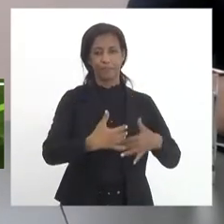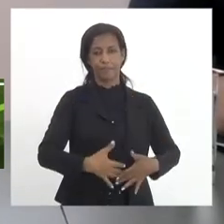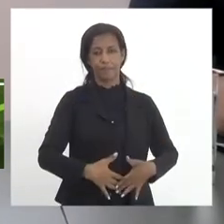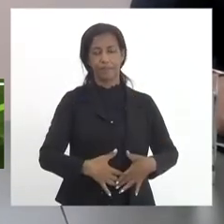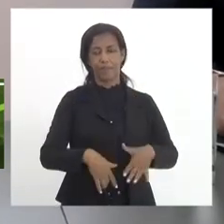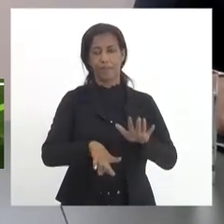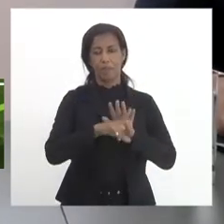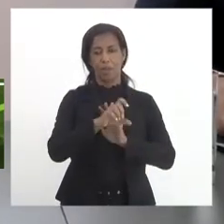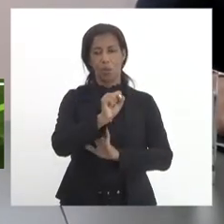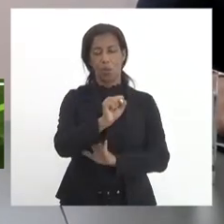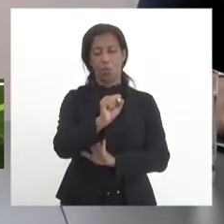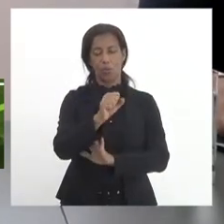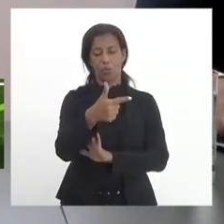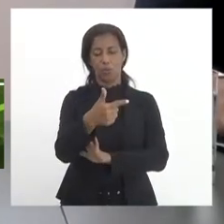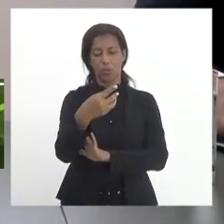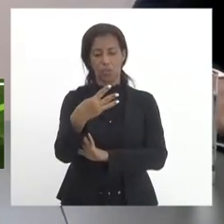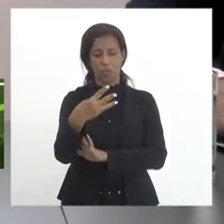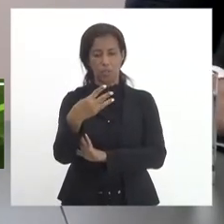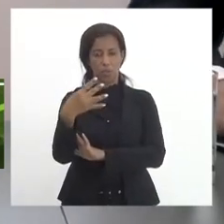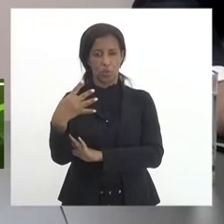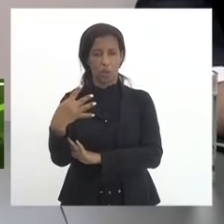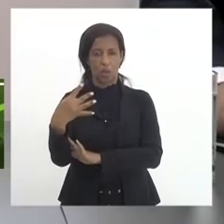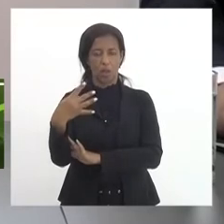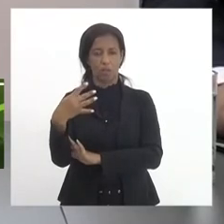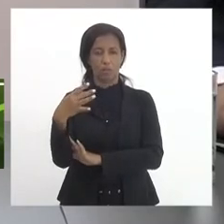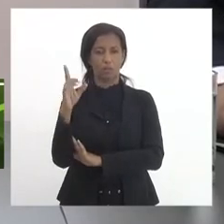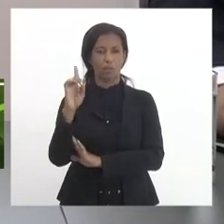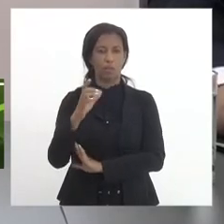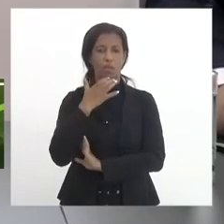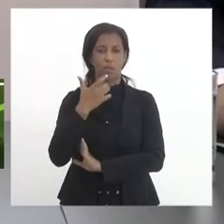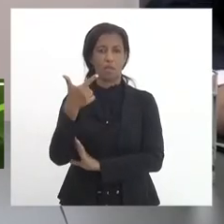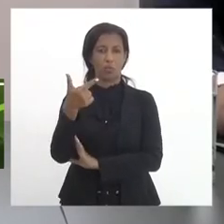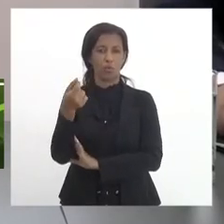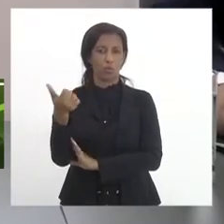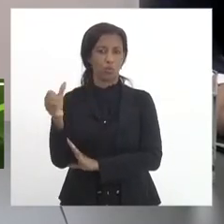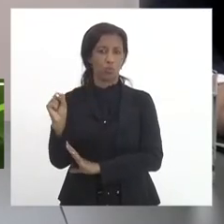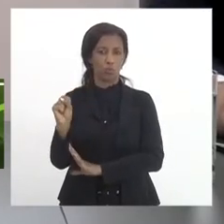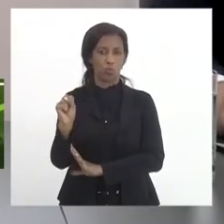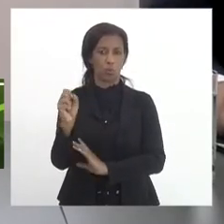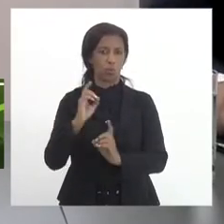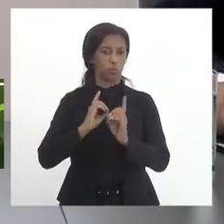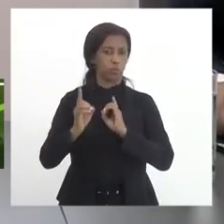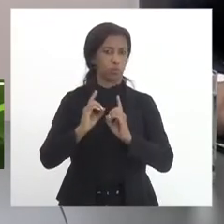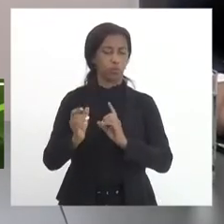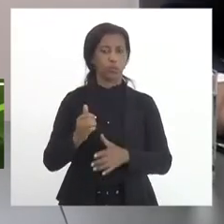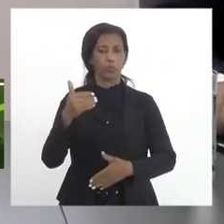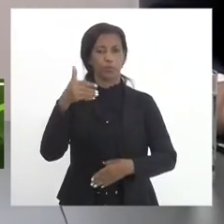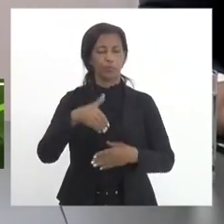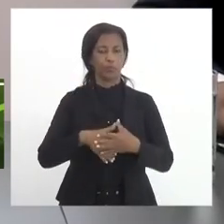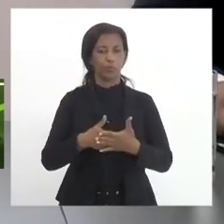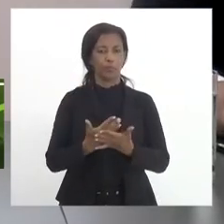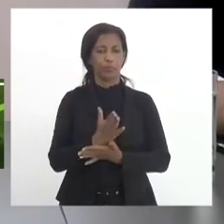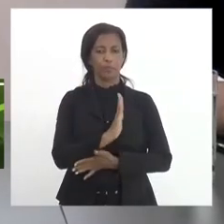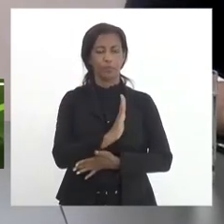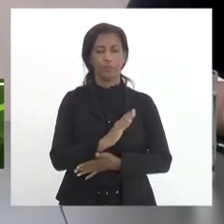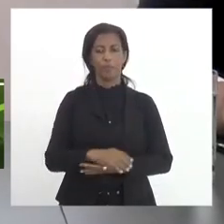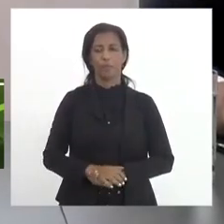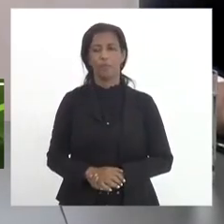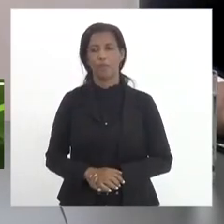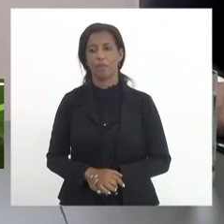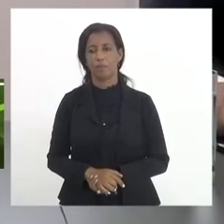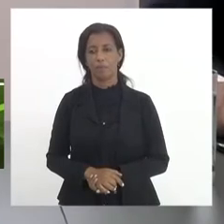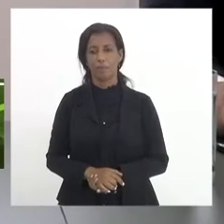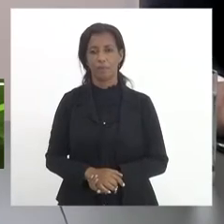pela lei 8234, 10 de dezembro de 2018. Em discussão, em votação,